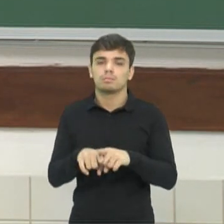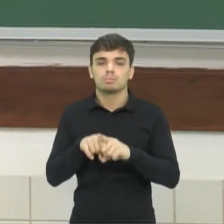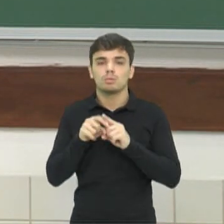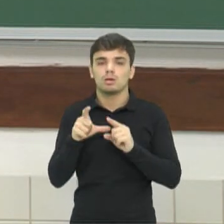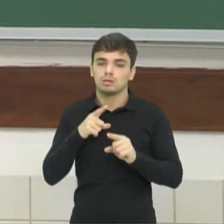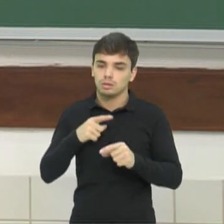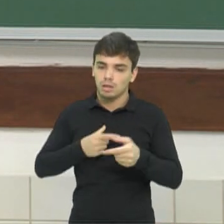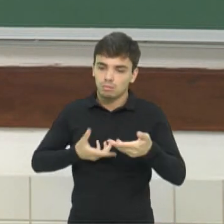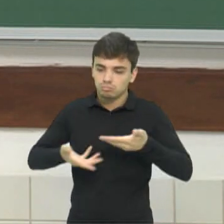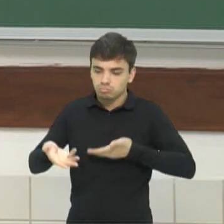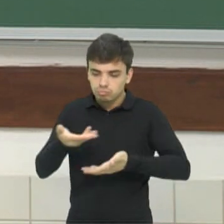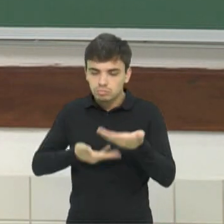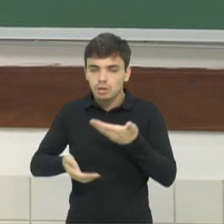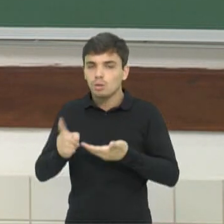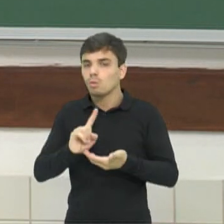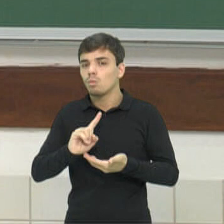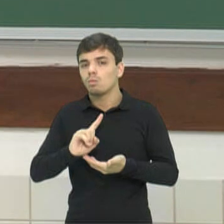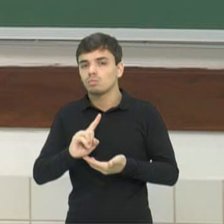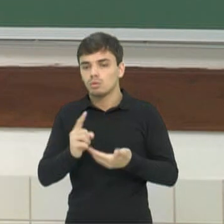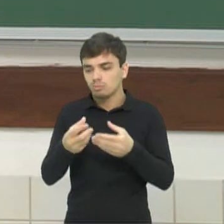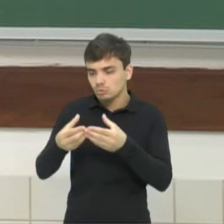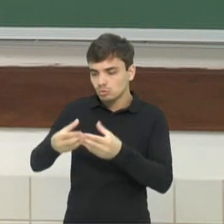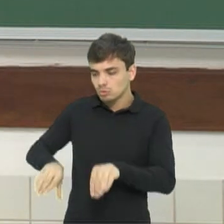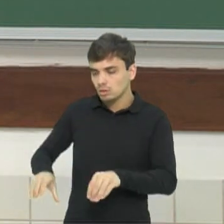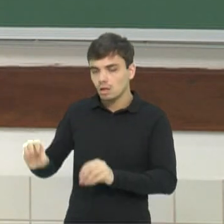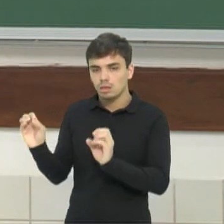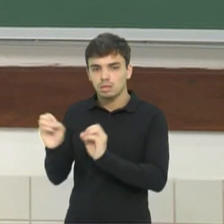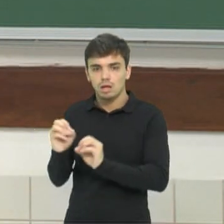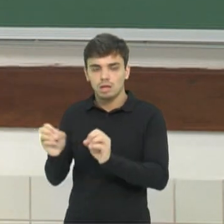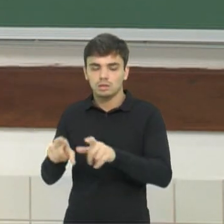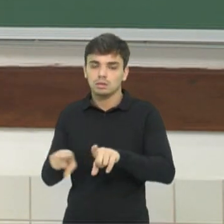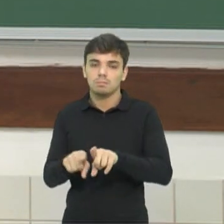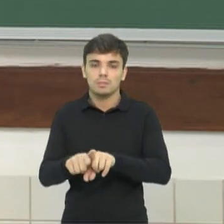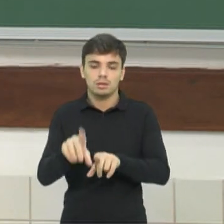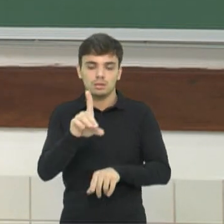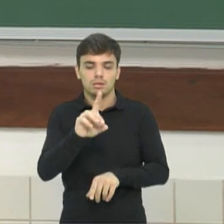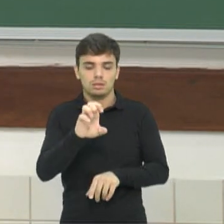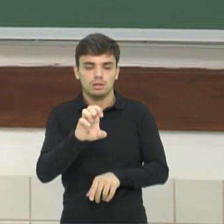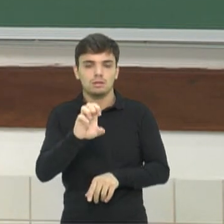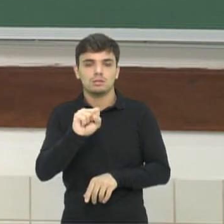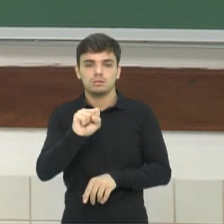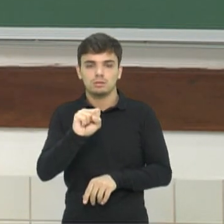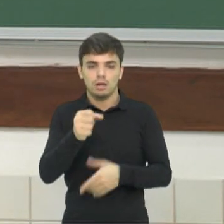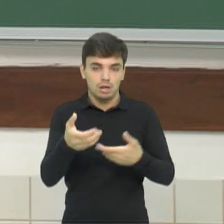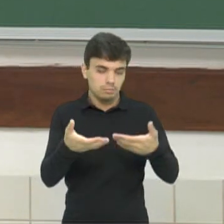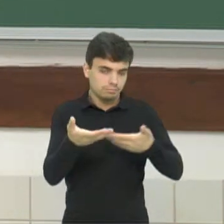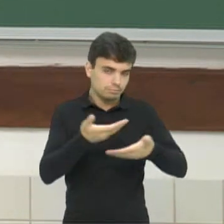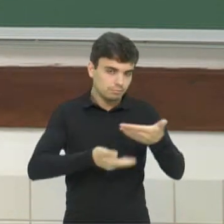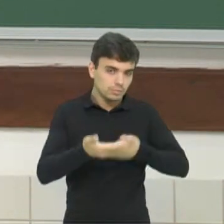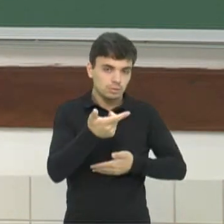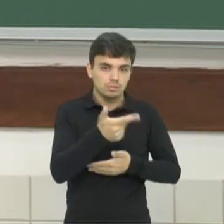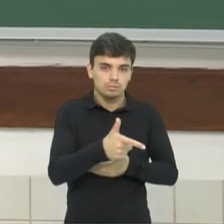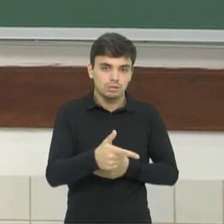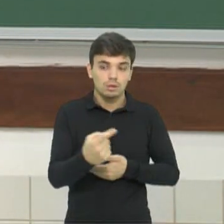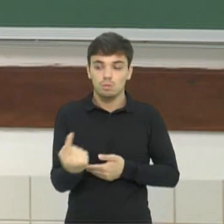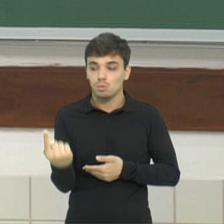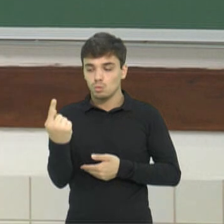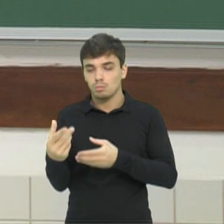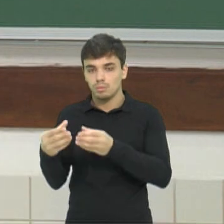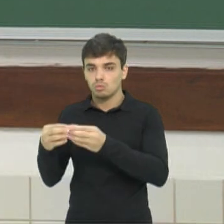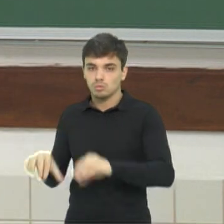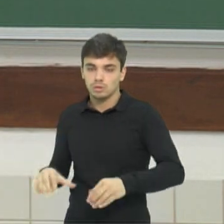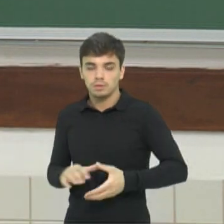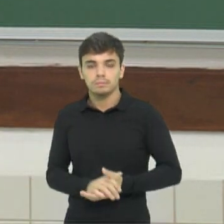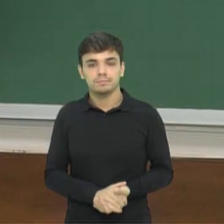harmônica, quando não prejudica nenhum dos envolvidos, e desarmônica, quando pelo menos um deles é prejudicado, ok? A gente viu daí